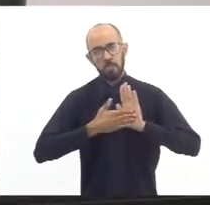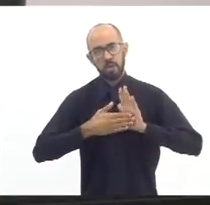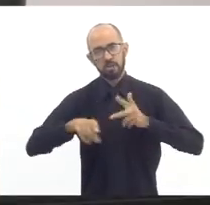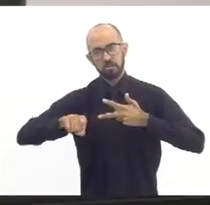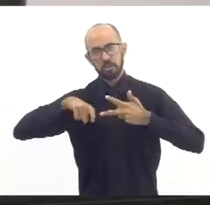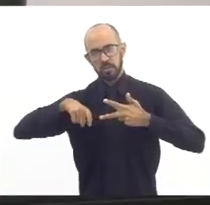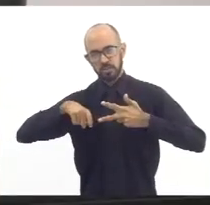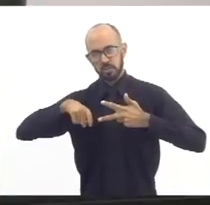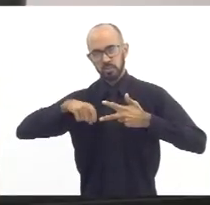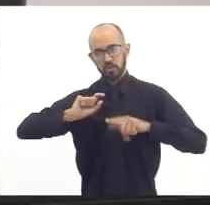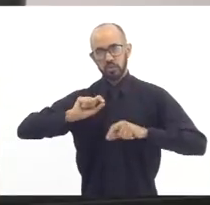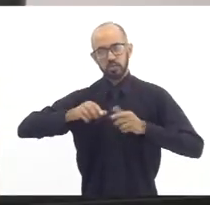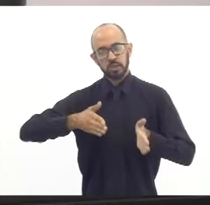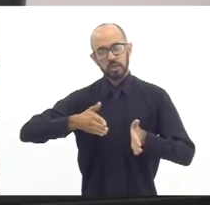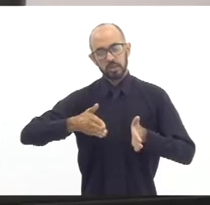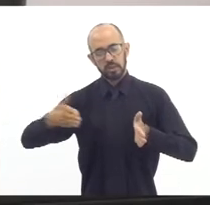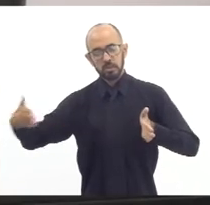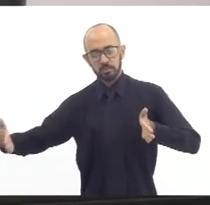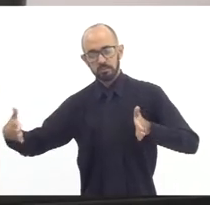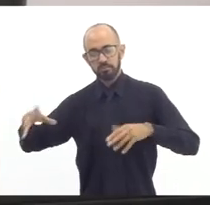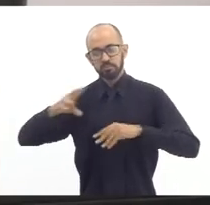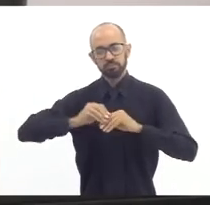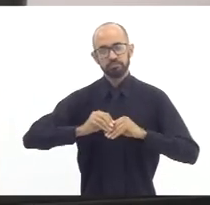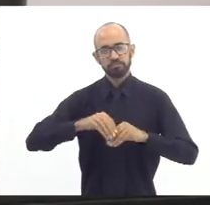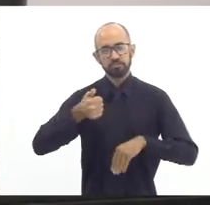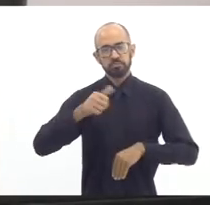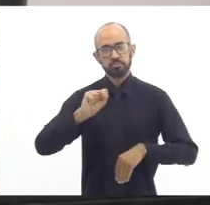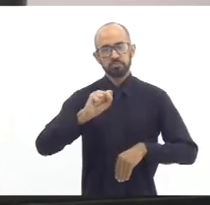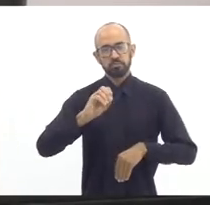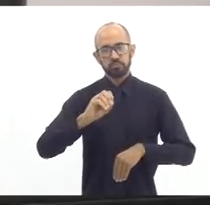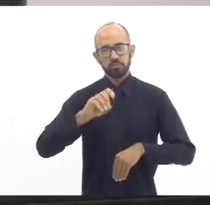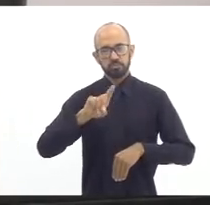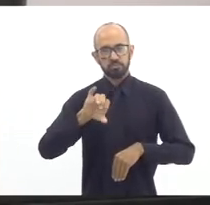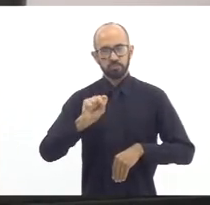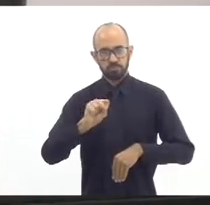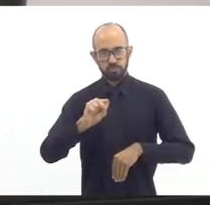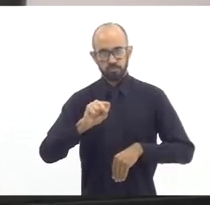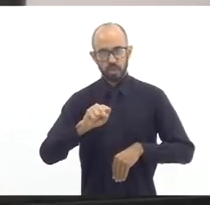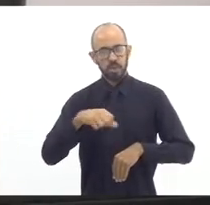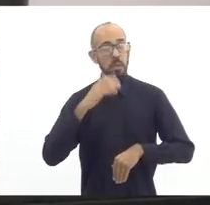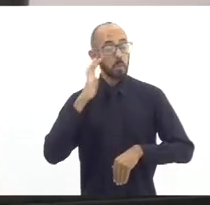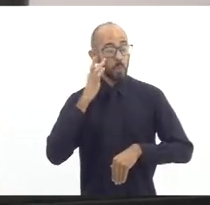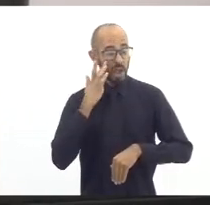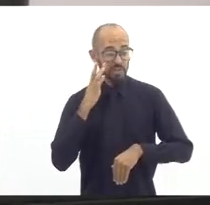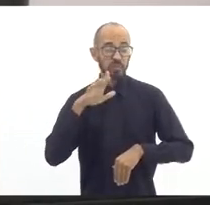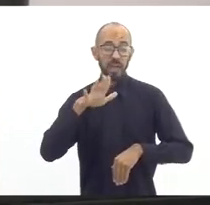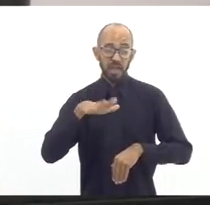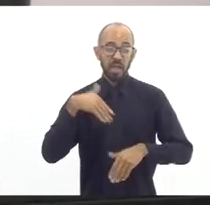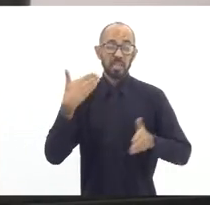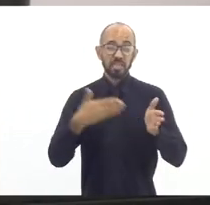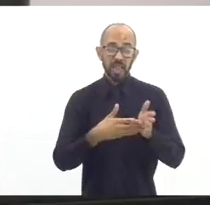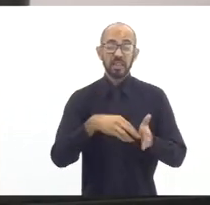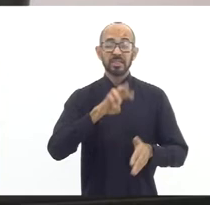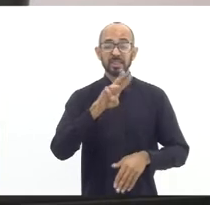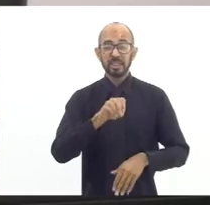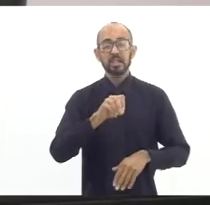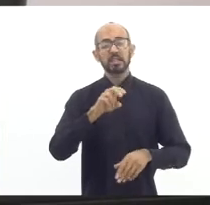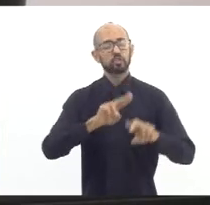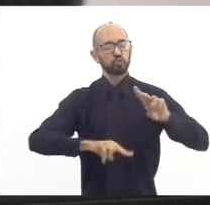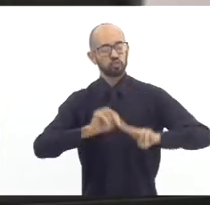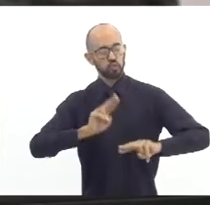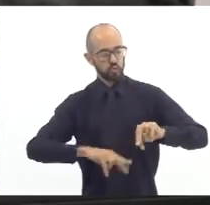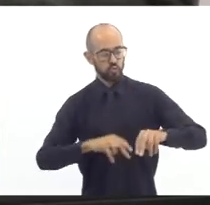Executivo que prorrogou por mais 180 dias. Então vai até, salvo erro de memória, 30 de junho deste ano.